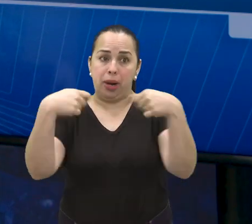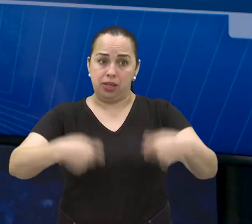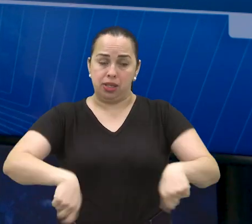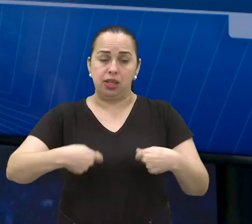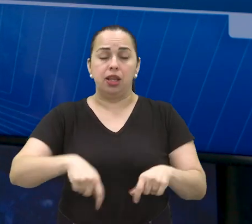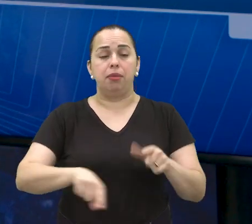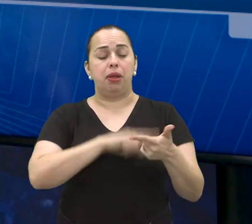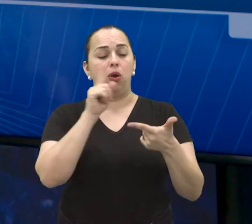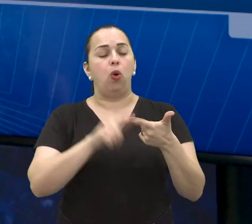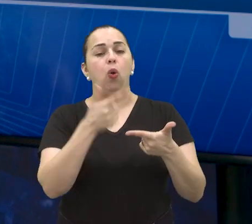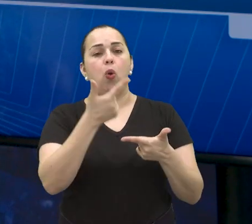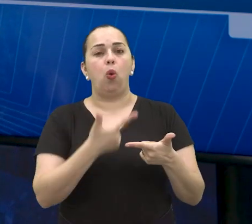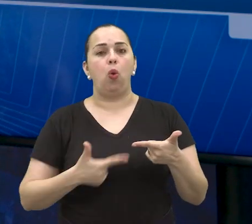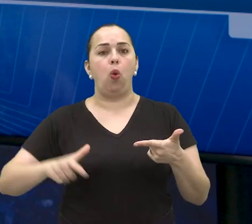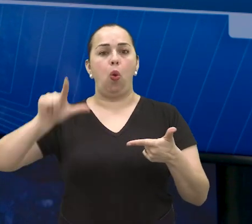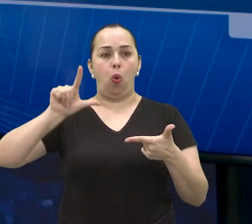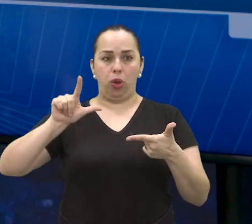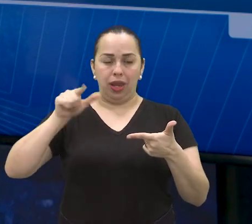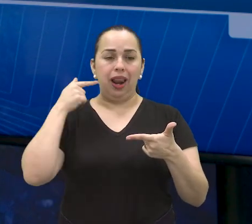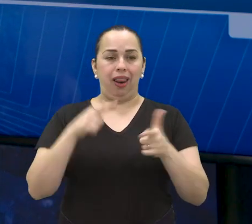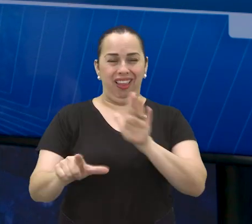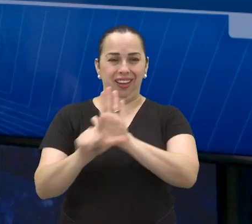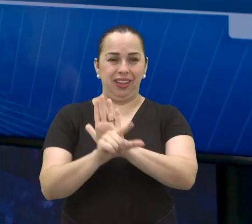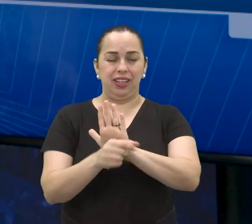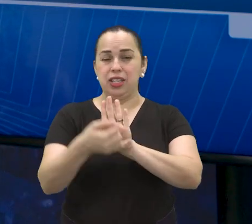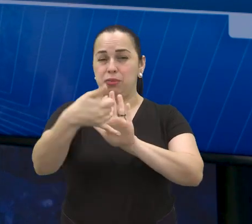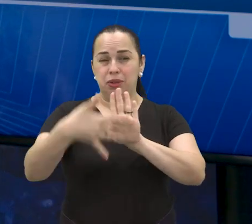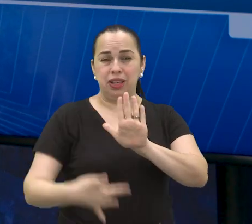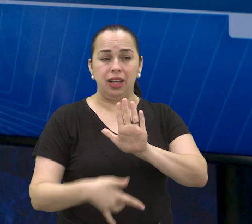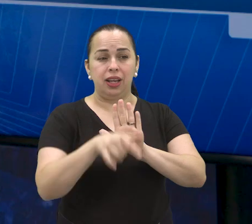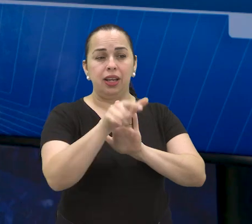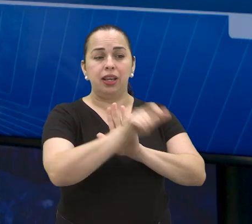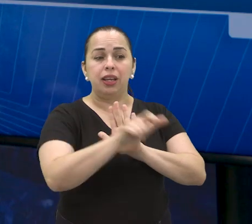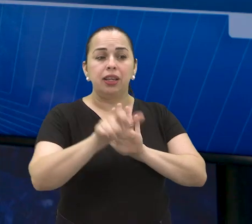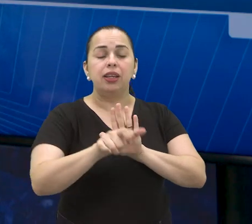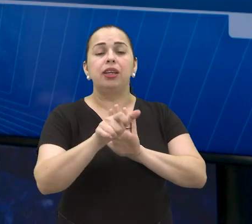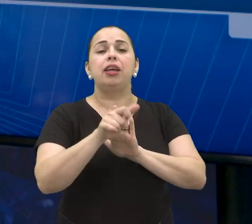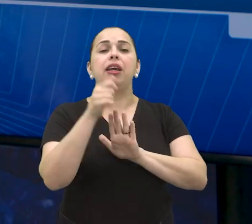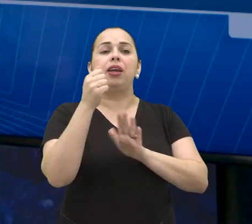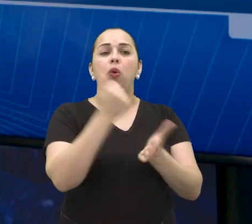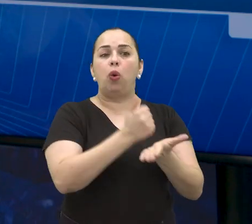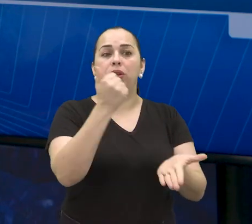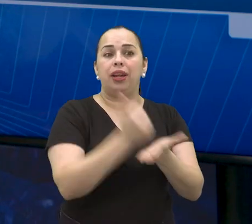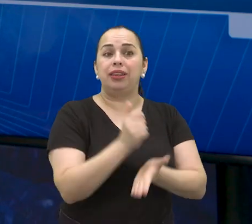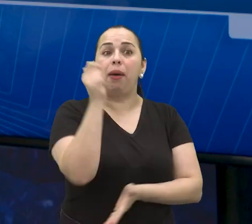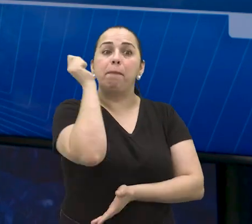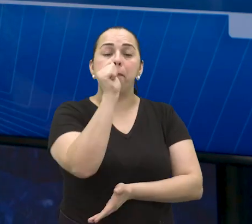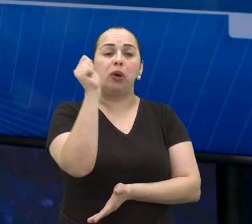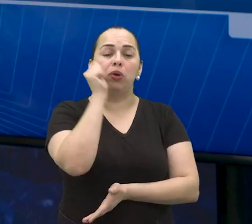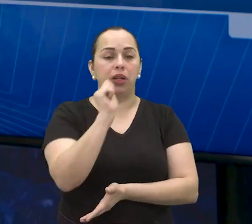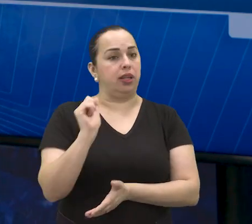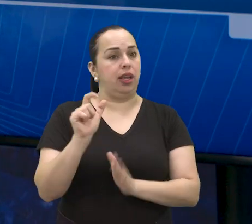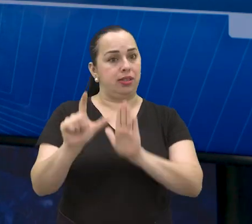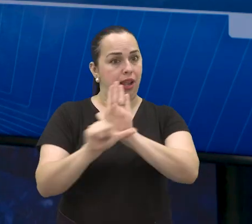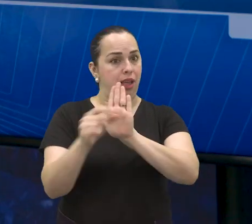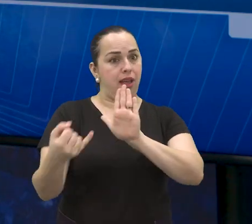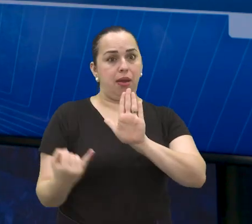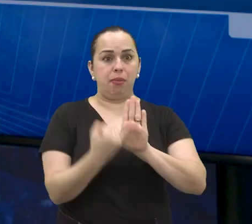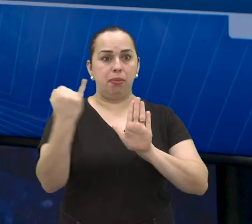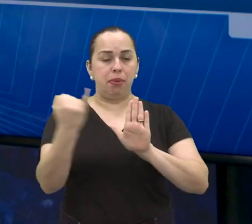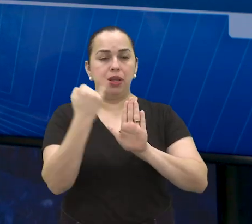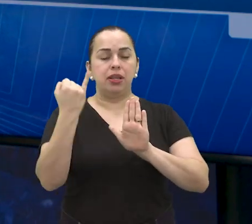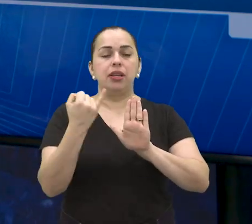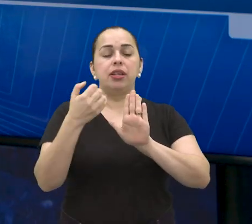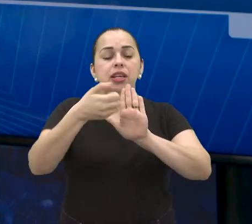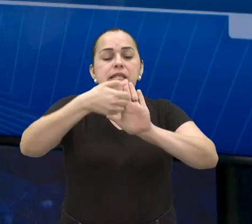tem uma outra lei que também chama Emprega Mais Mulheres. Essa lei ela é bem importante porque ela traz aí a necessidade